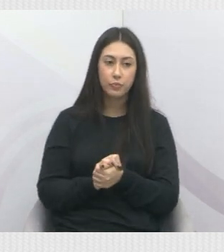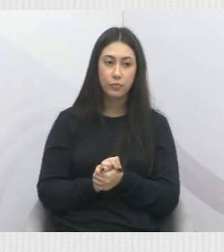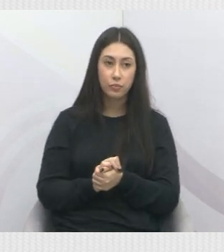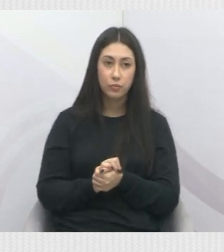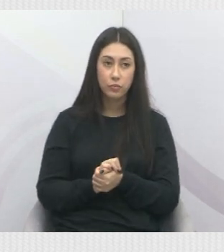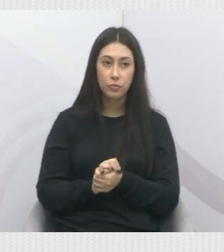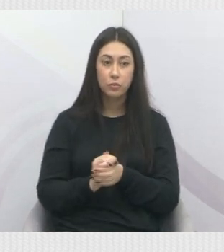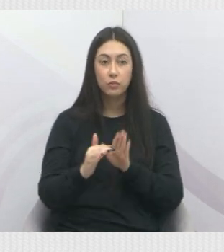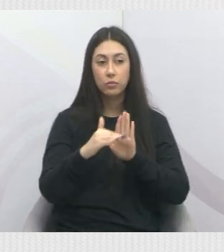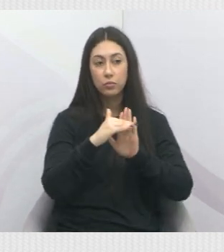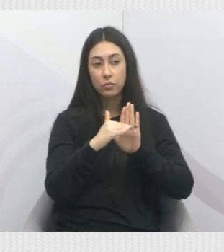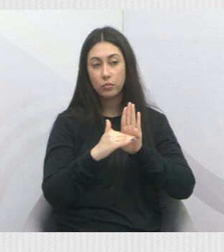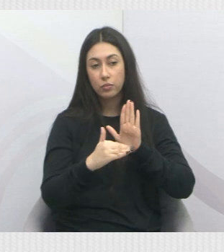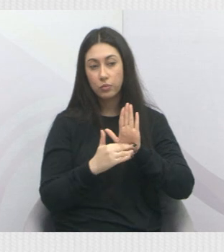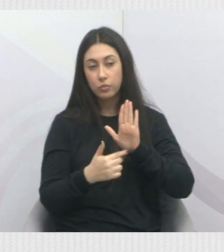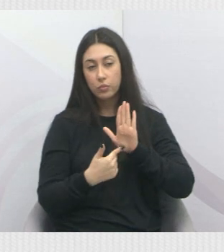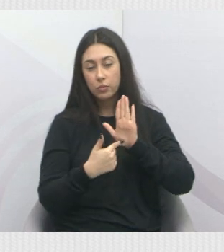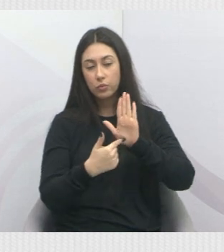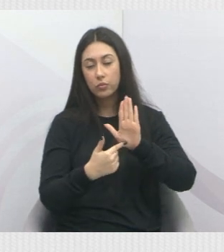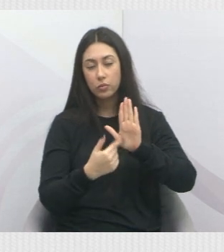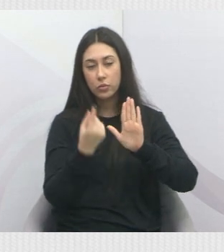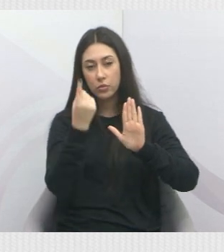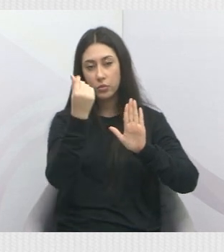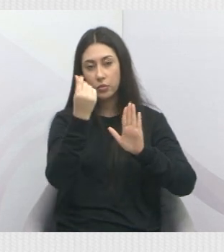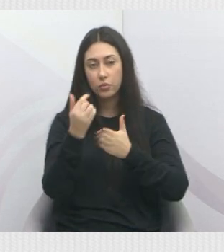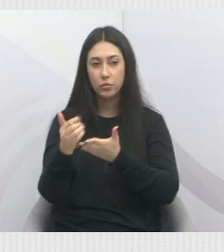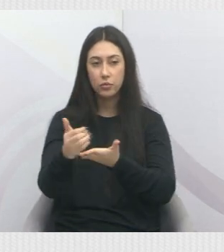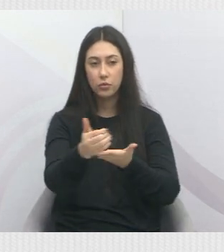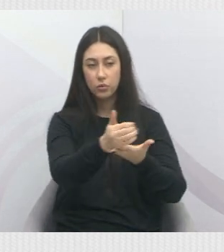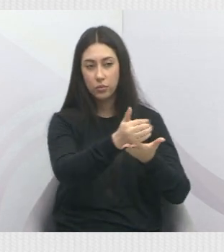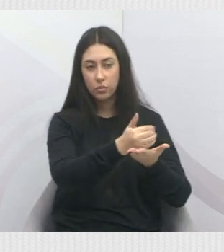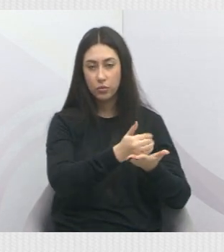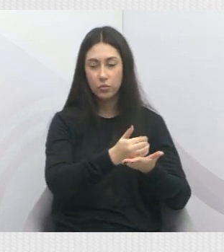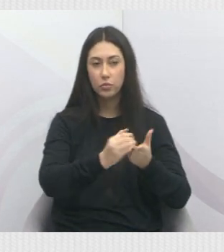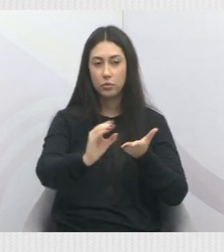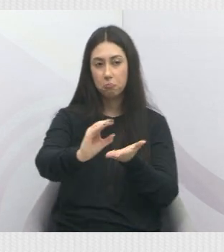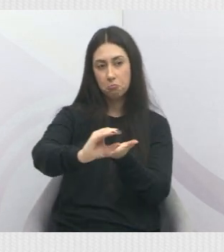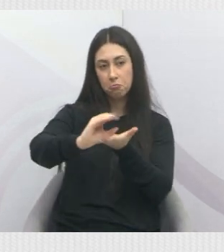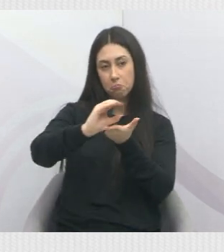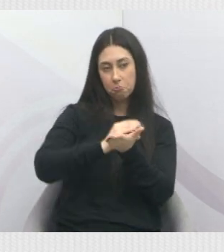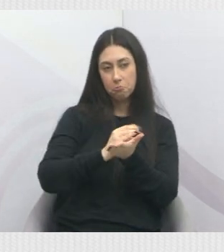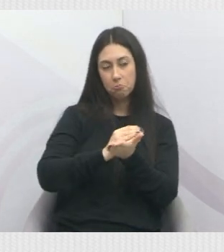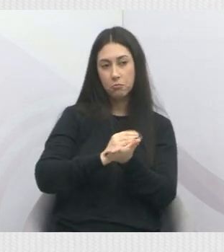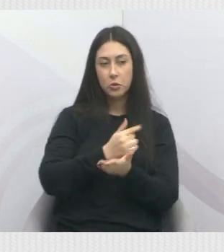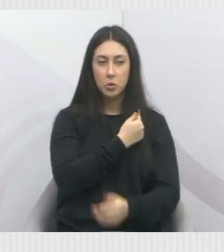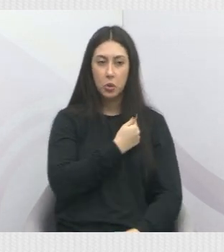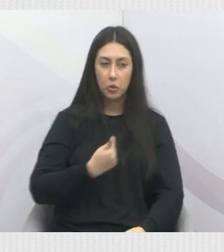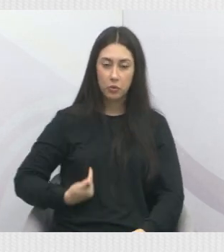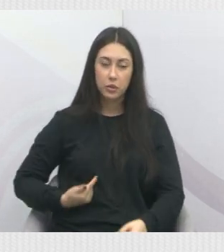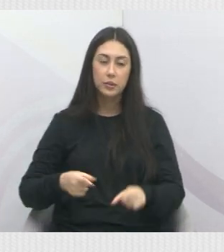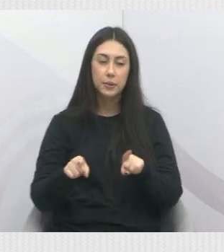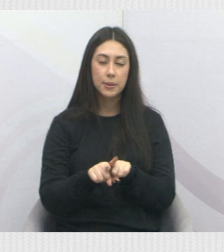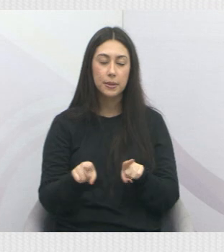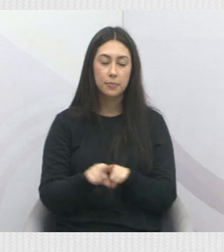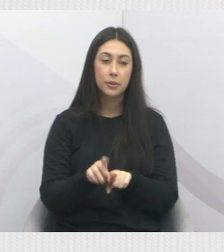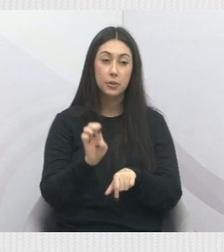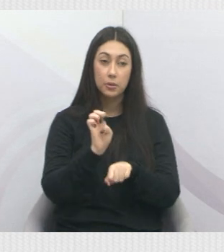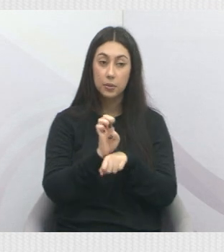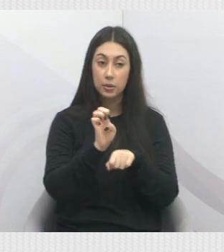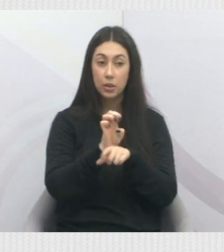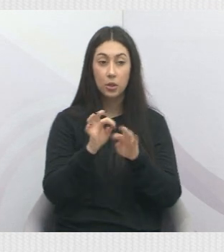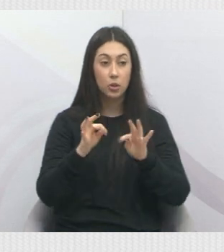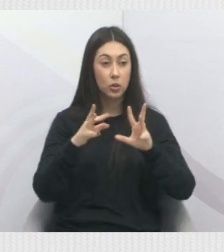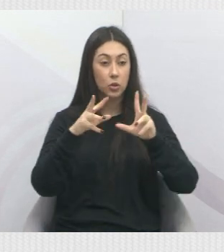Demonstrativos de receitas com os recursos da União e do Estado, né? Então, aqui, nós todos os recursos vinculados,